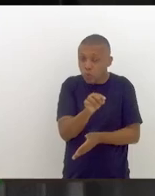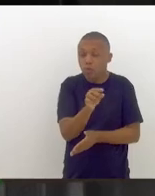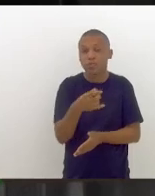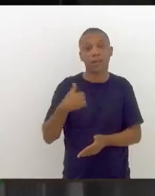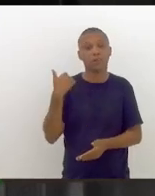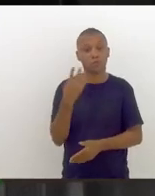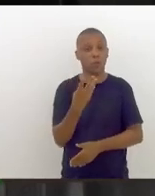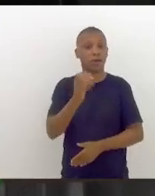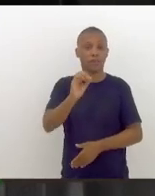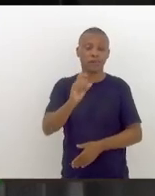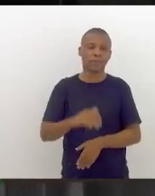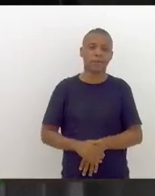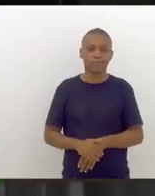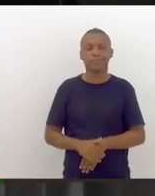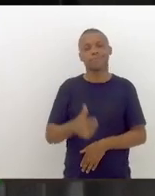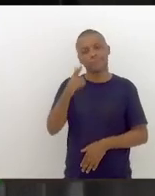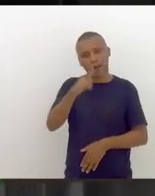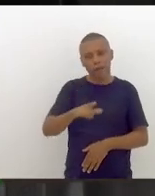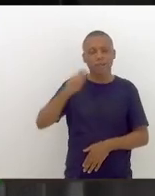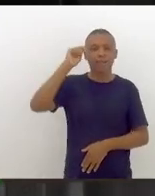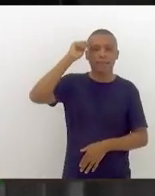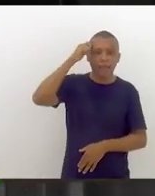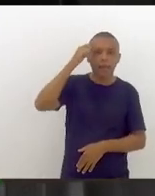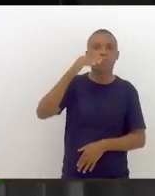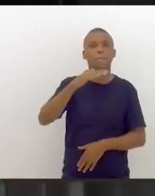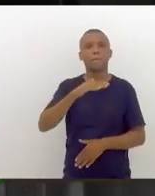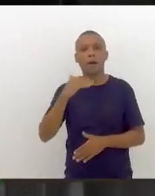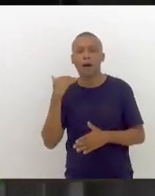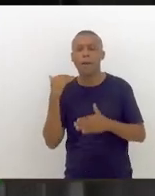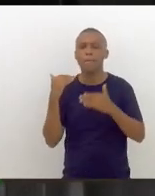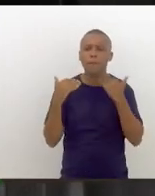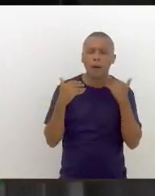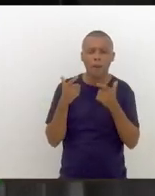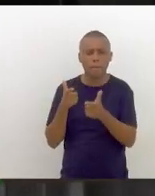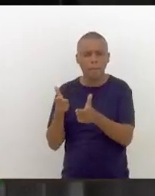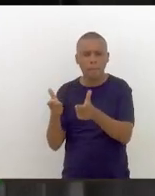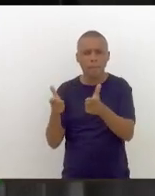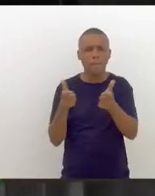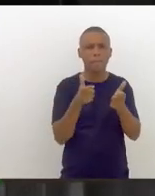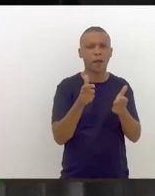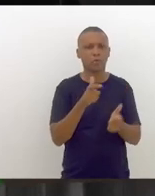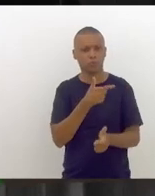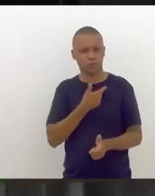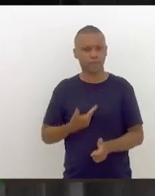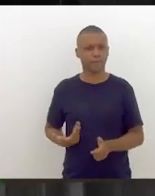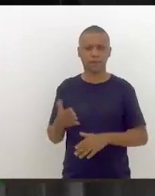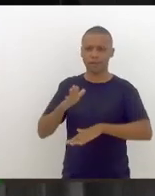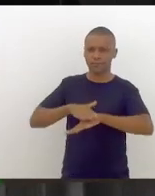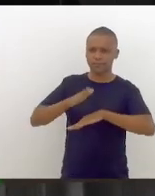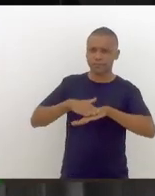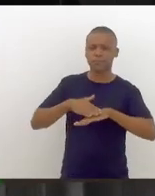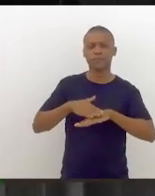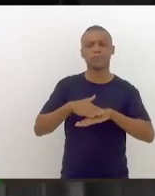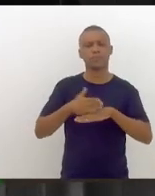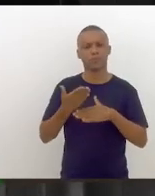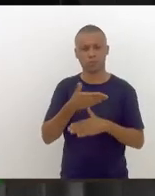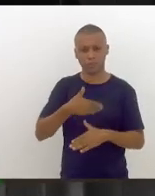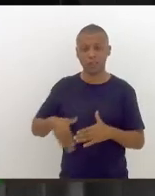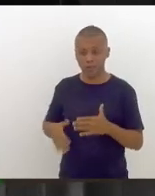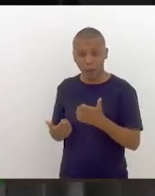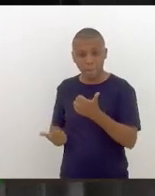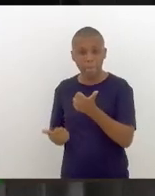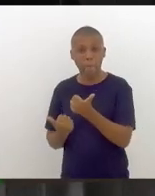mais uma pessoa negra morta pela senha sanguinária do Governo do Estado bolsonarista